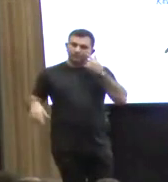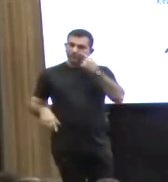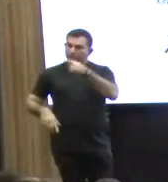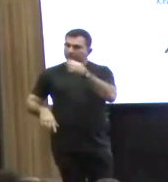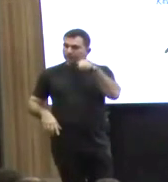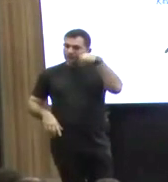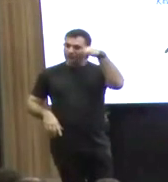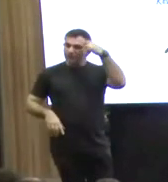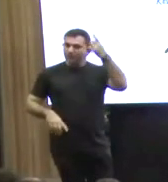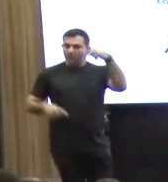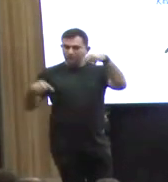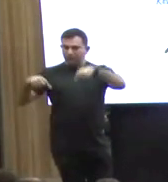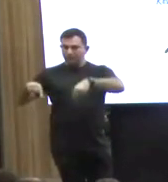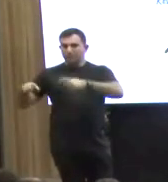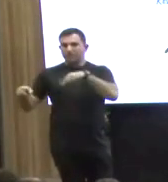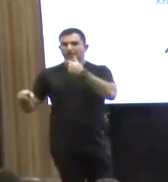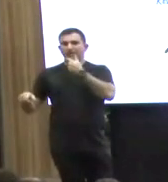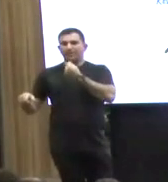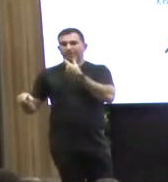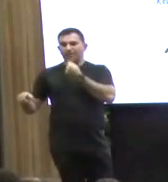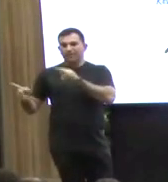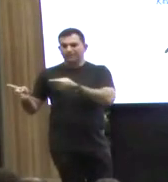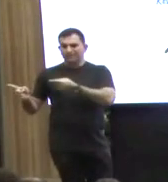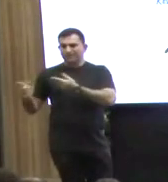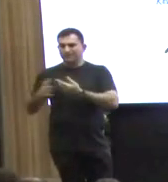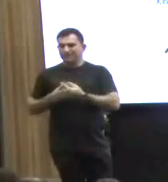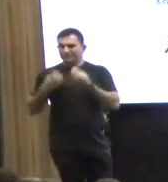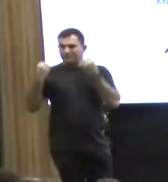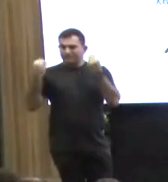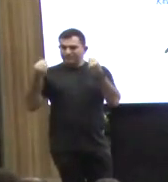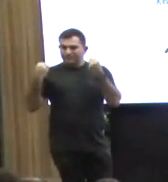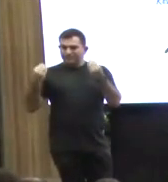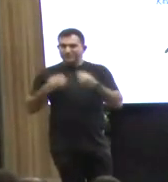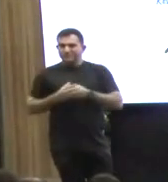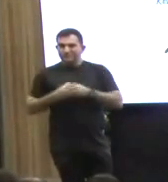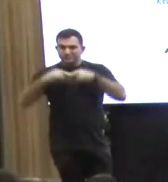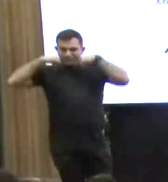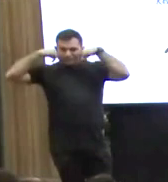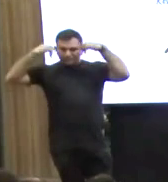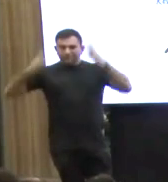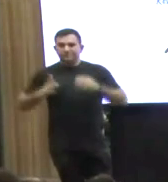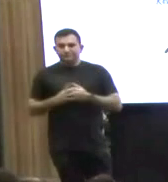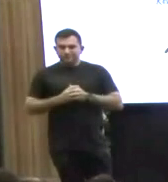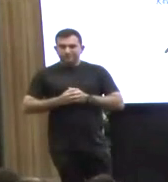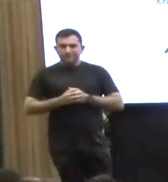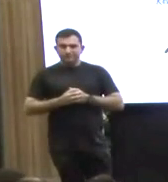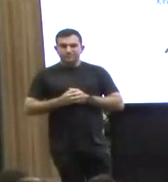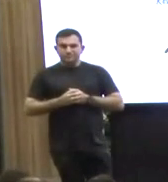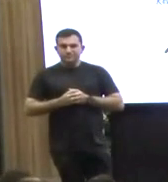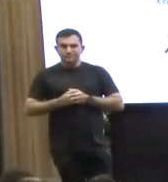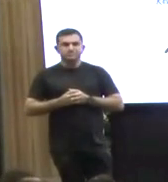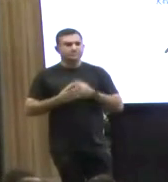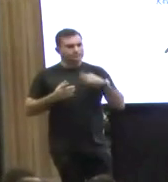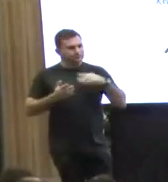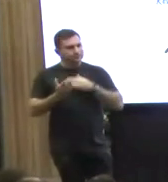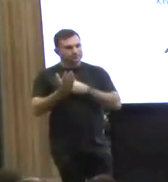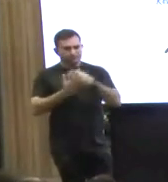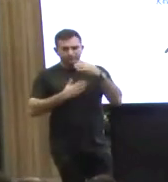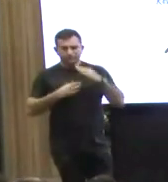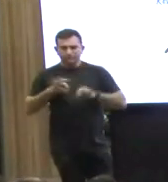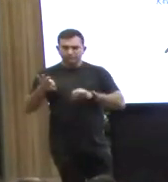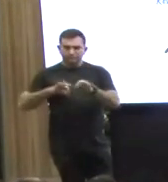menina. Eu me lembro, fui numa cerimônia de premiação de redação, a diretora começou, e o diretor, eram os dois, eles